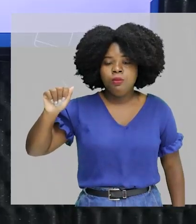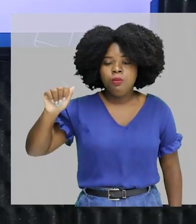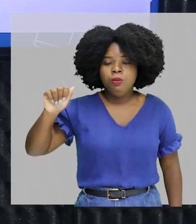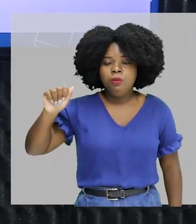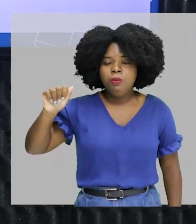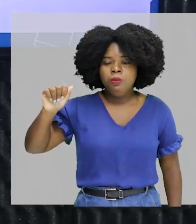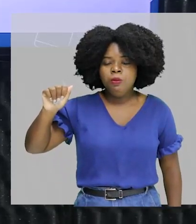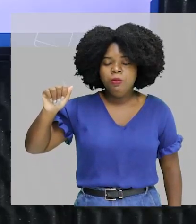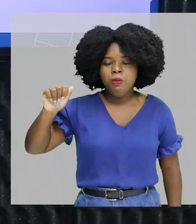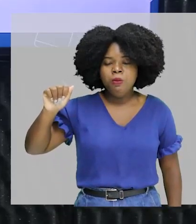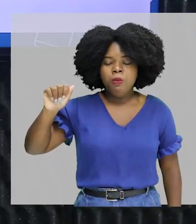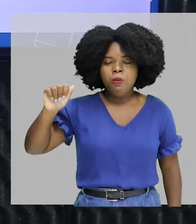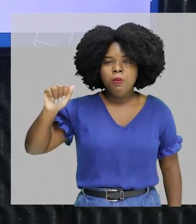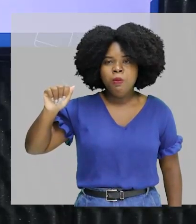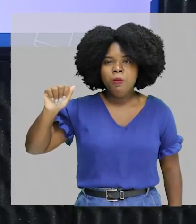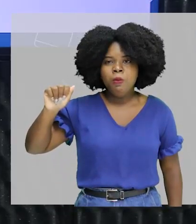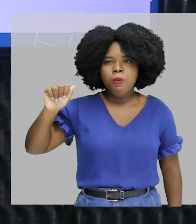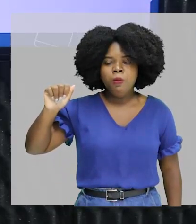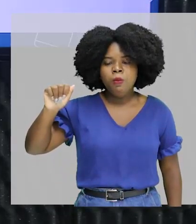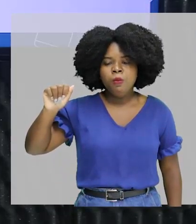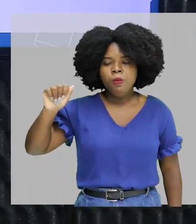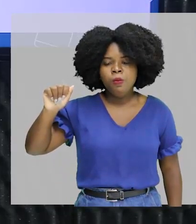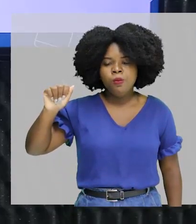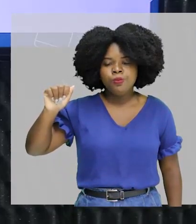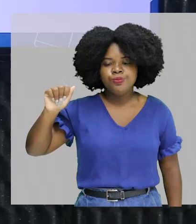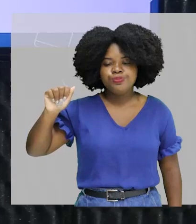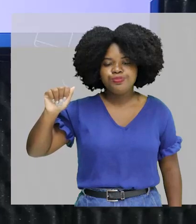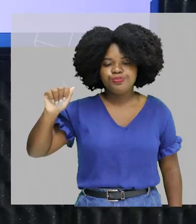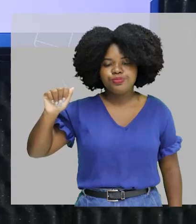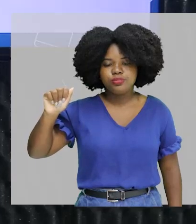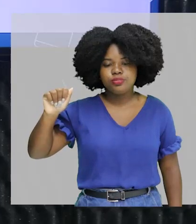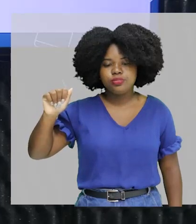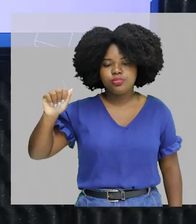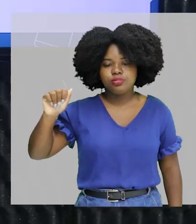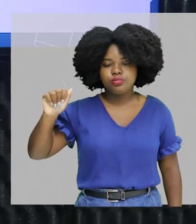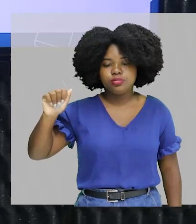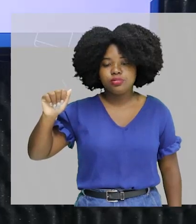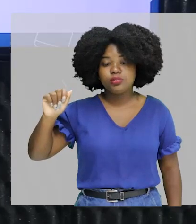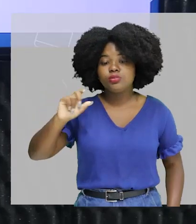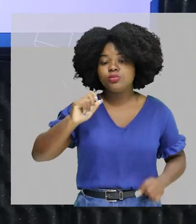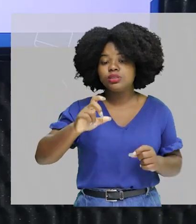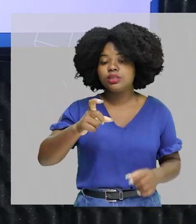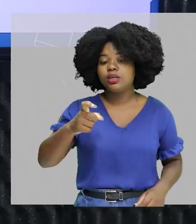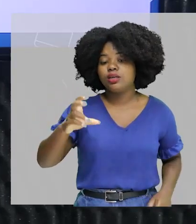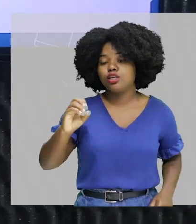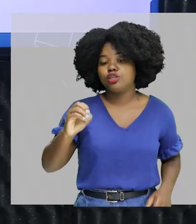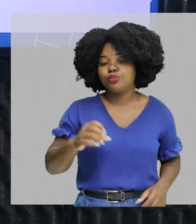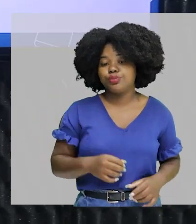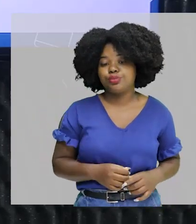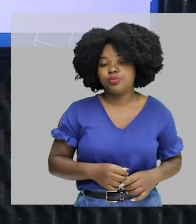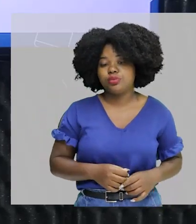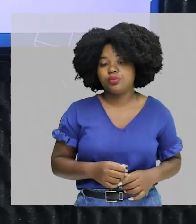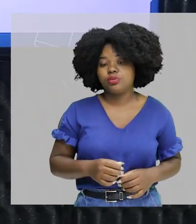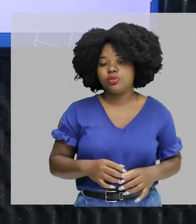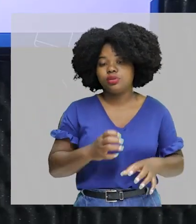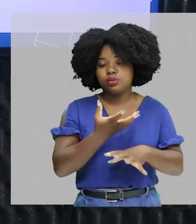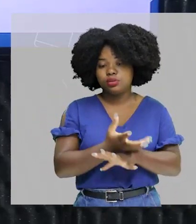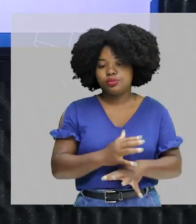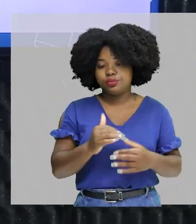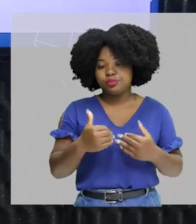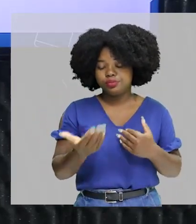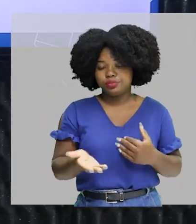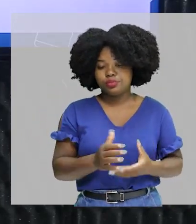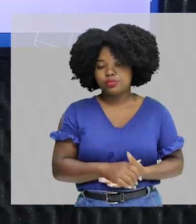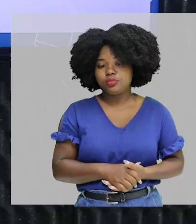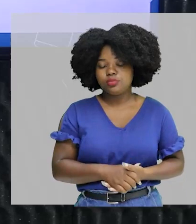que é o exoesqueleto calcário. O que é exoesqueleto, pessoal? Esqueleto externo.